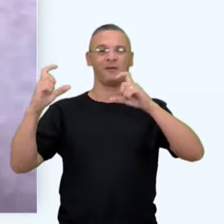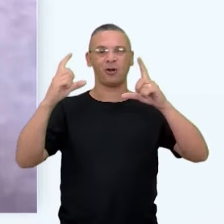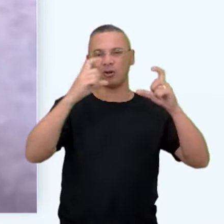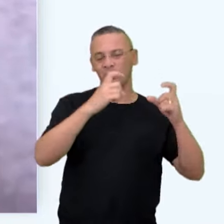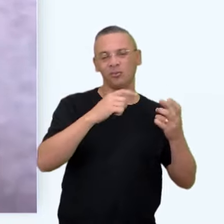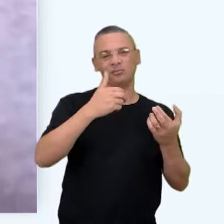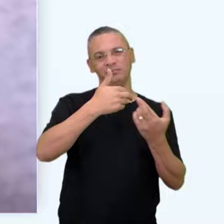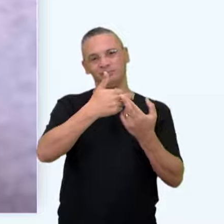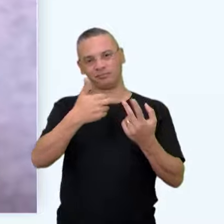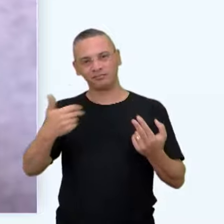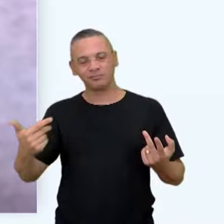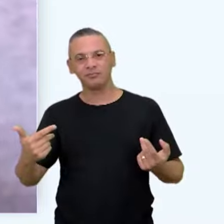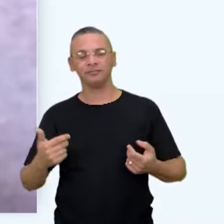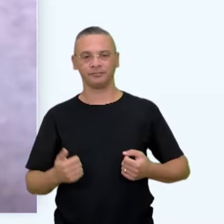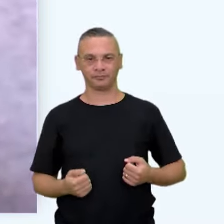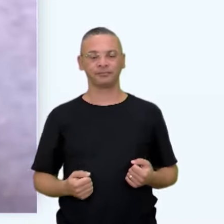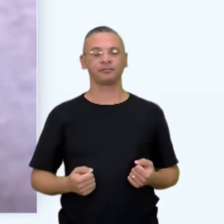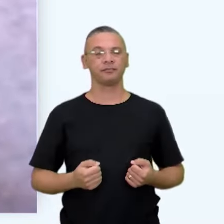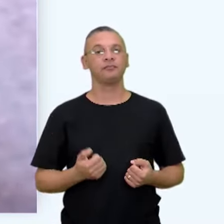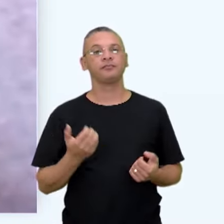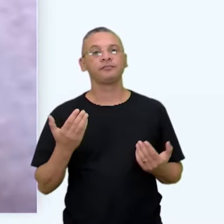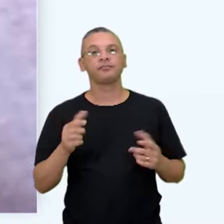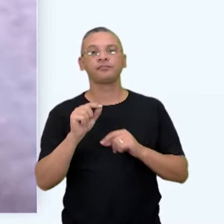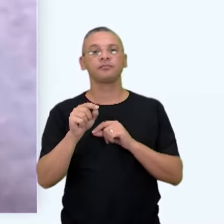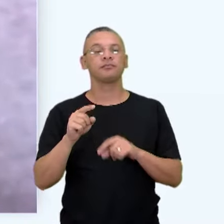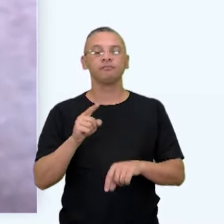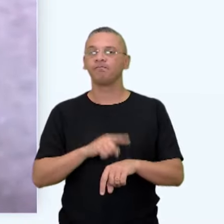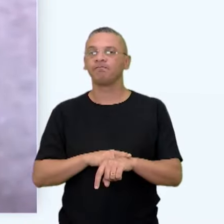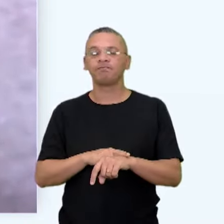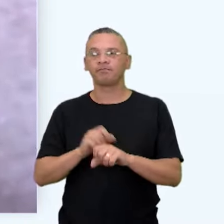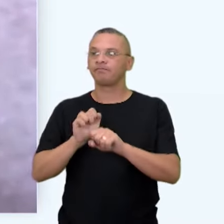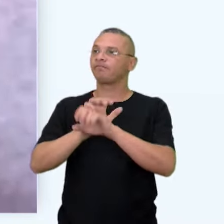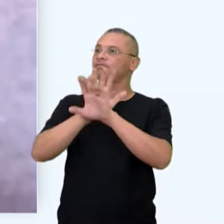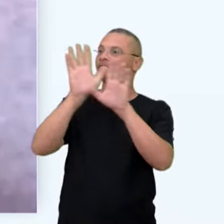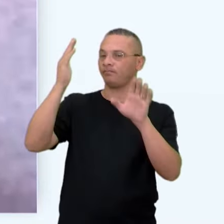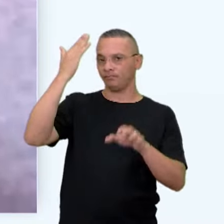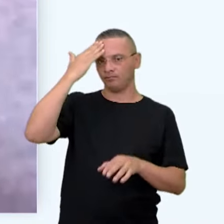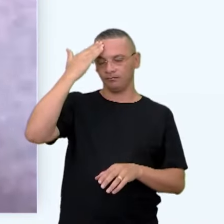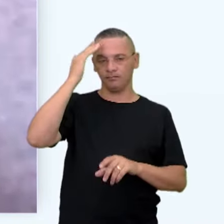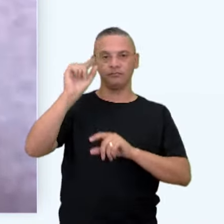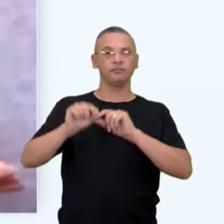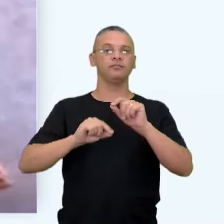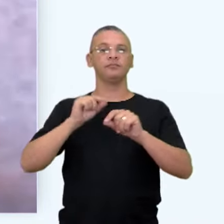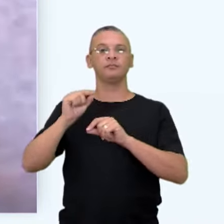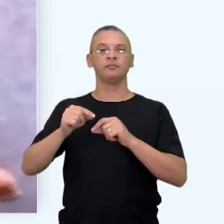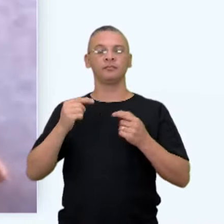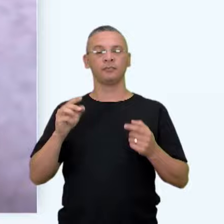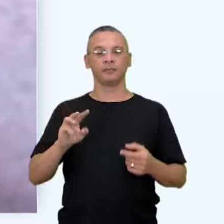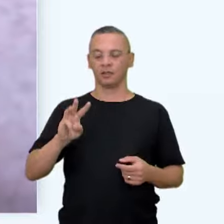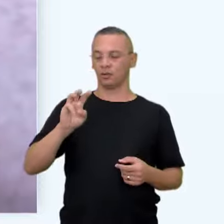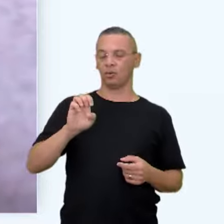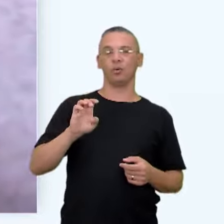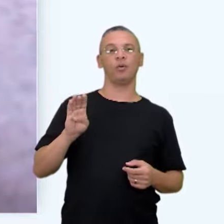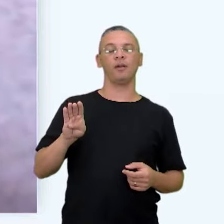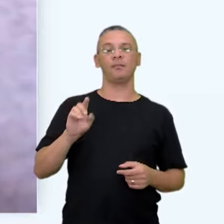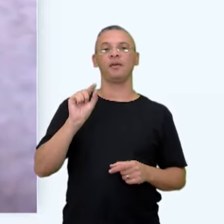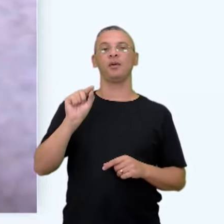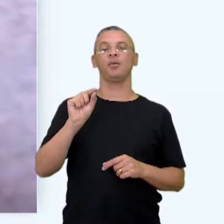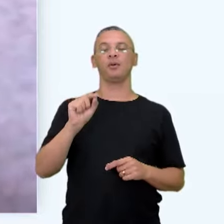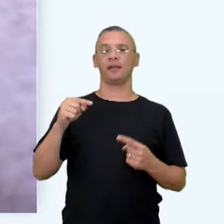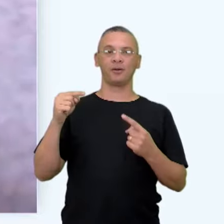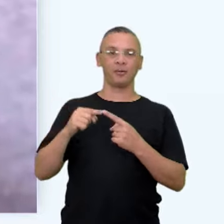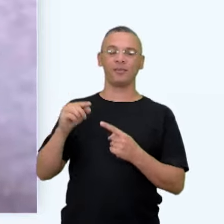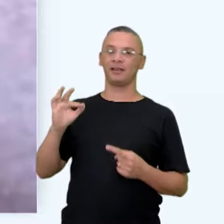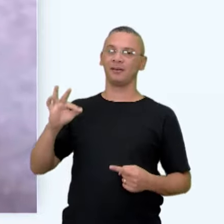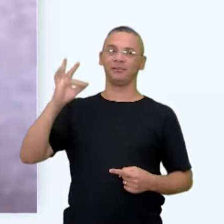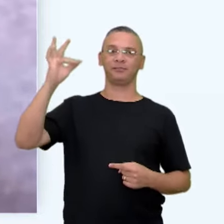e outras imagens. Então, naquele momento ficou muito claro para mim que a web era naturalmente o